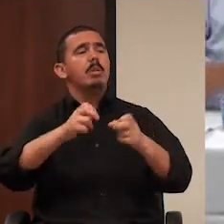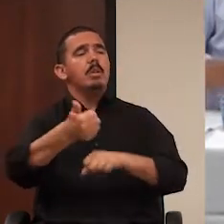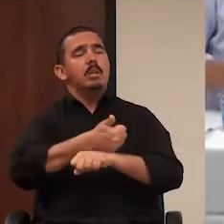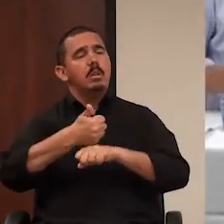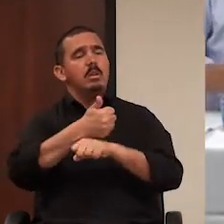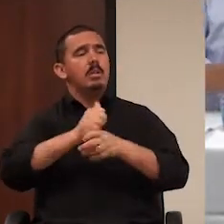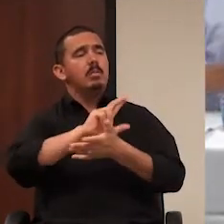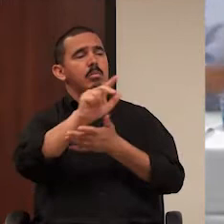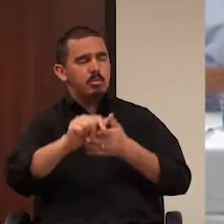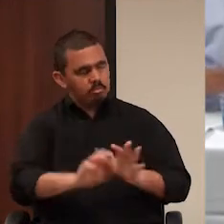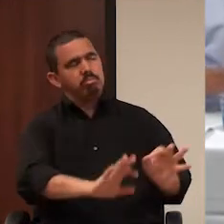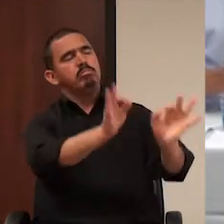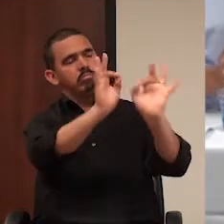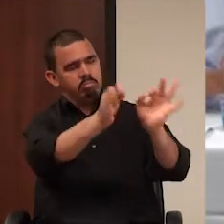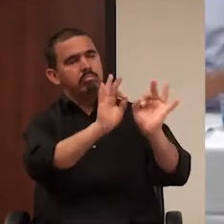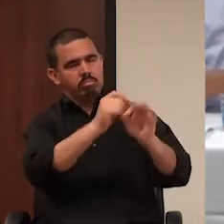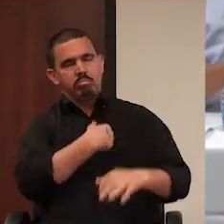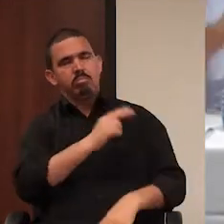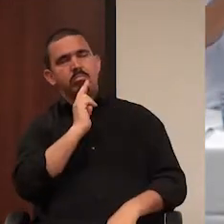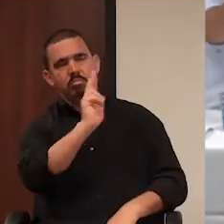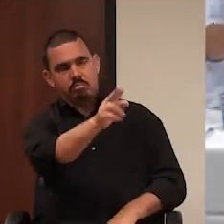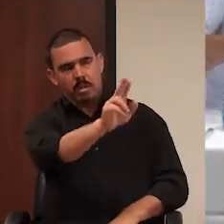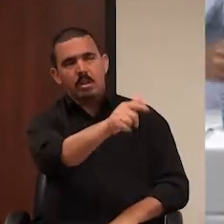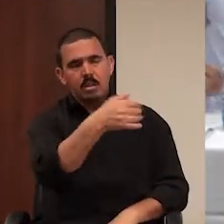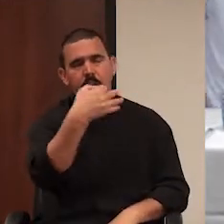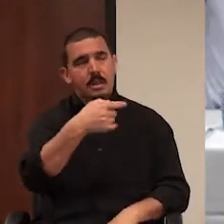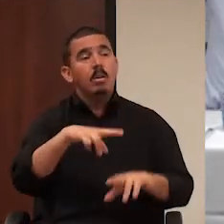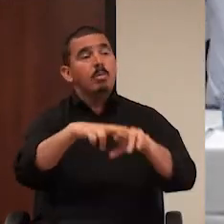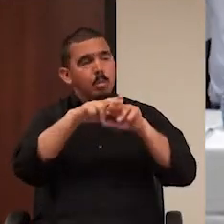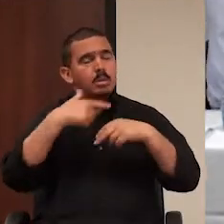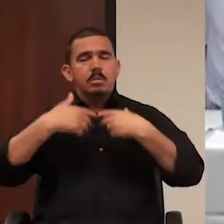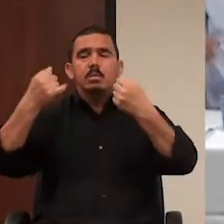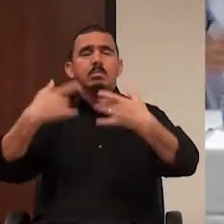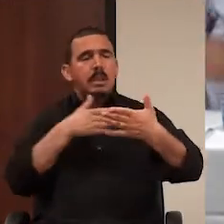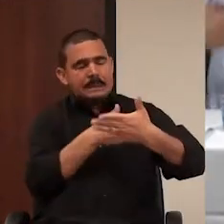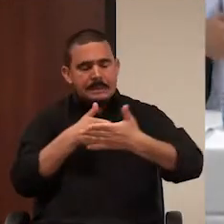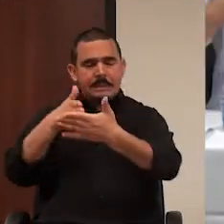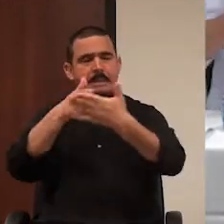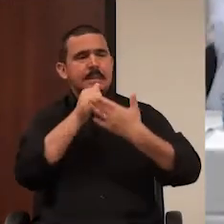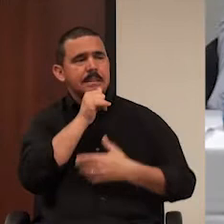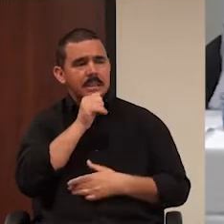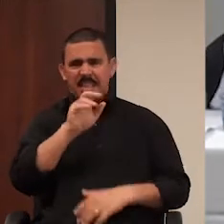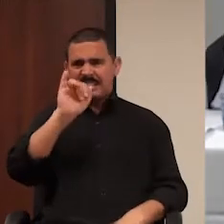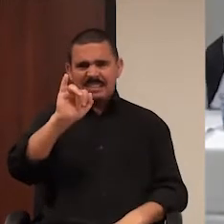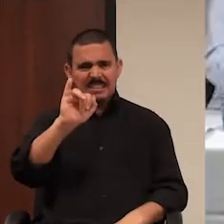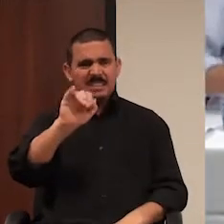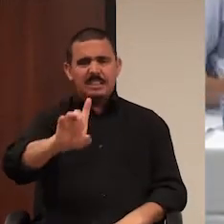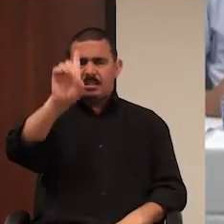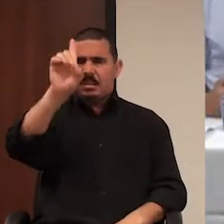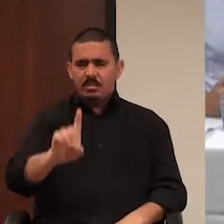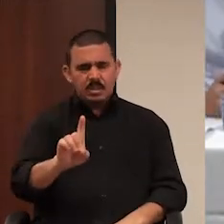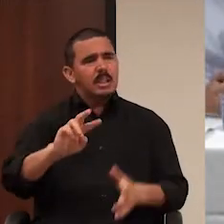Onde a gente poderia chegar que a gente ainda não chega, né? E é por isso que eu estou falando dessas barreiras. Se a deficiência está na relação da pessoa com o